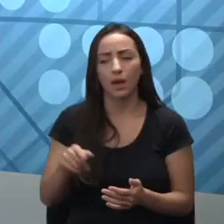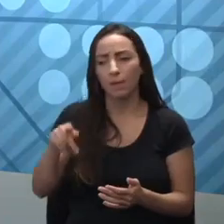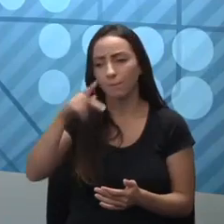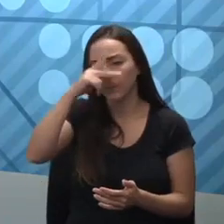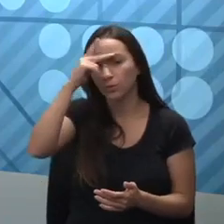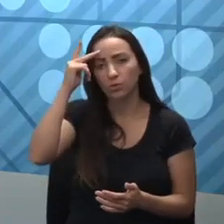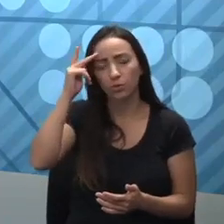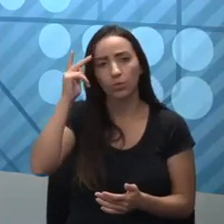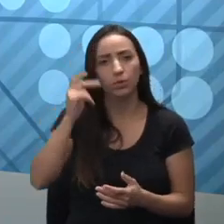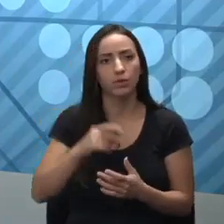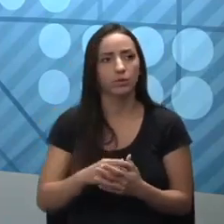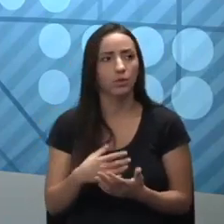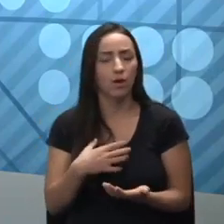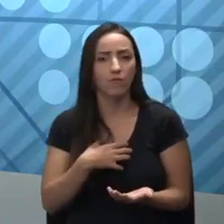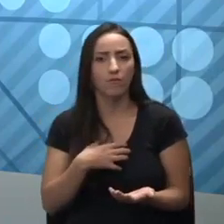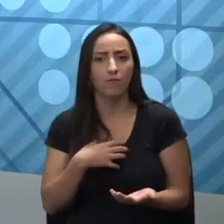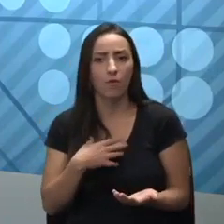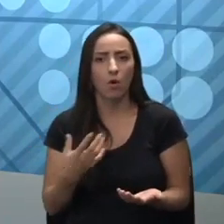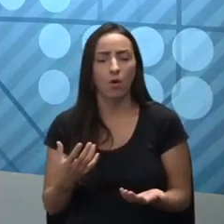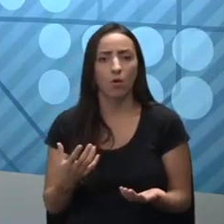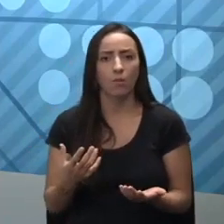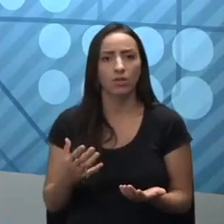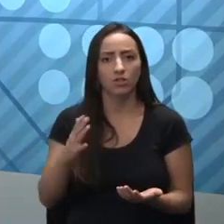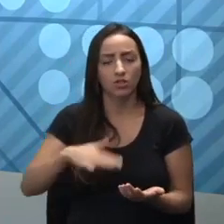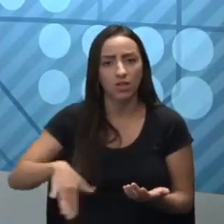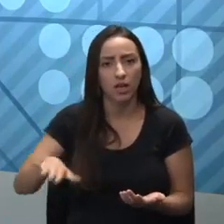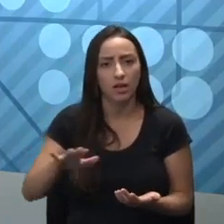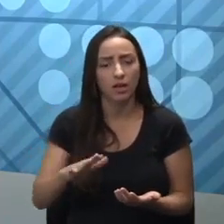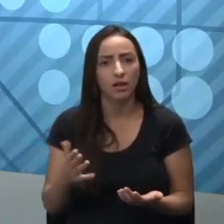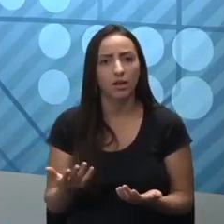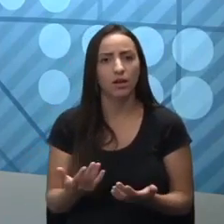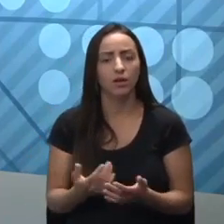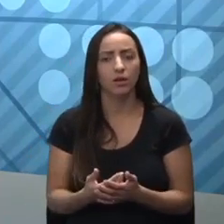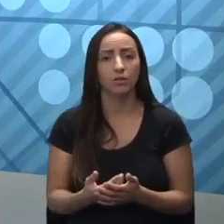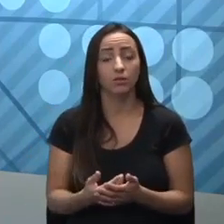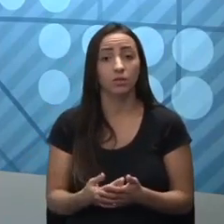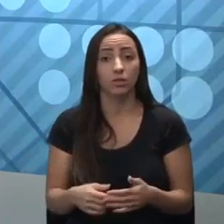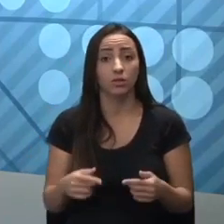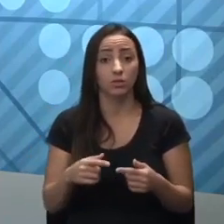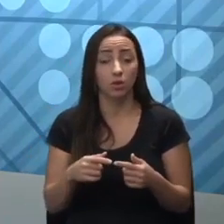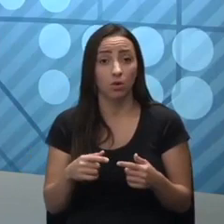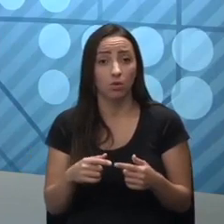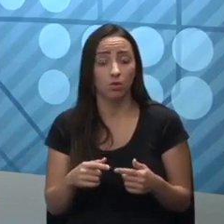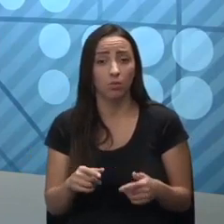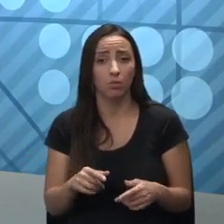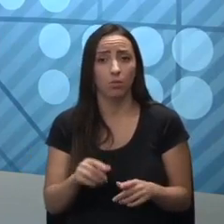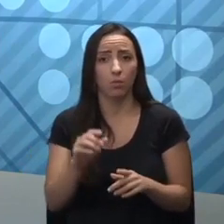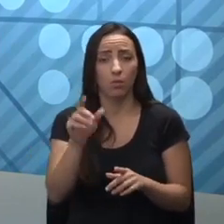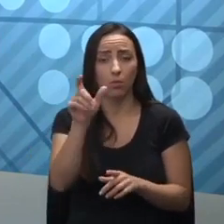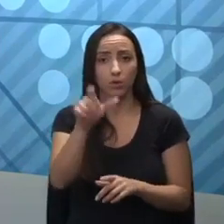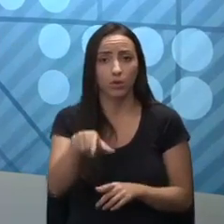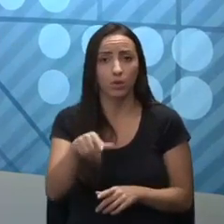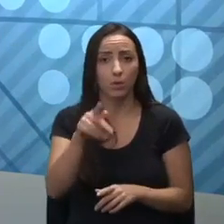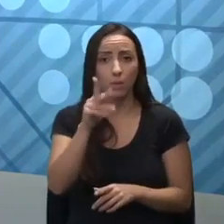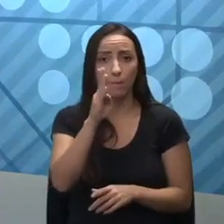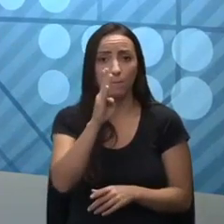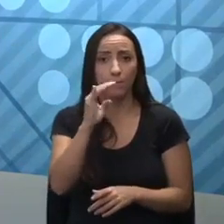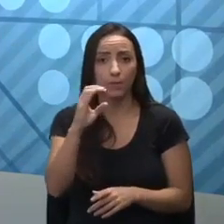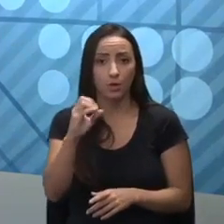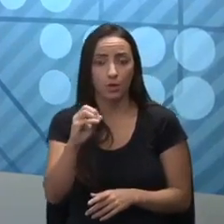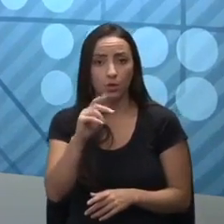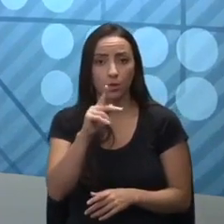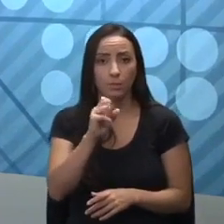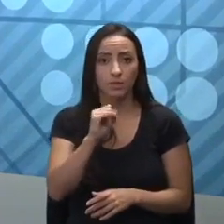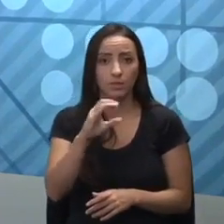de um modo globalizado, de acordo com o modelo biopsicossocial, que nós vimos já nas